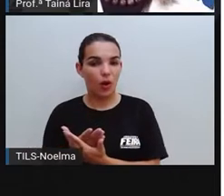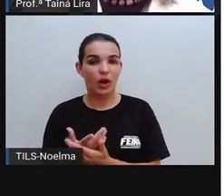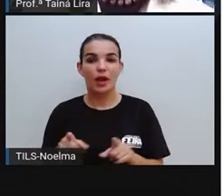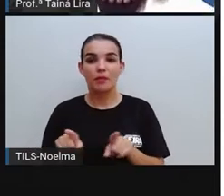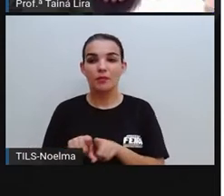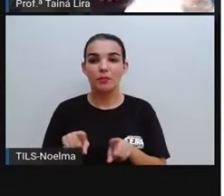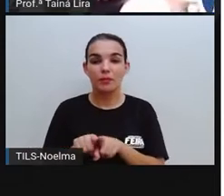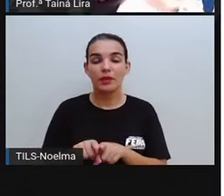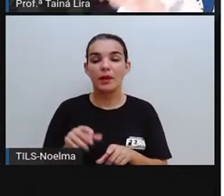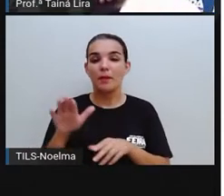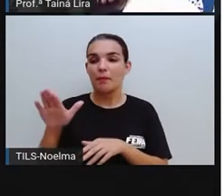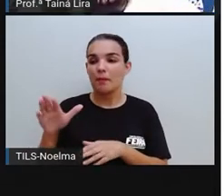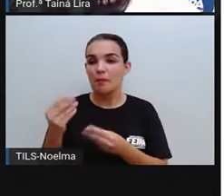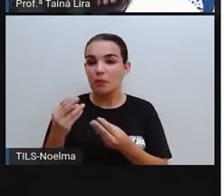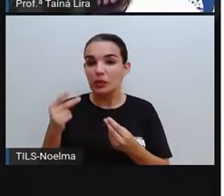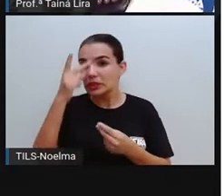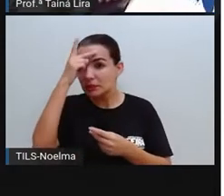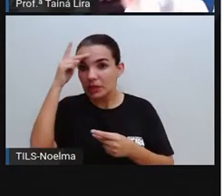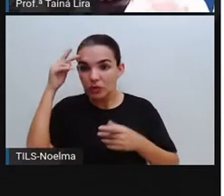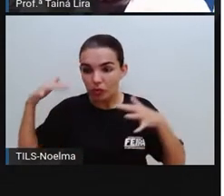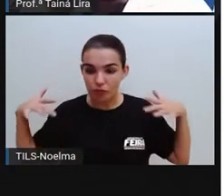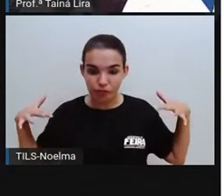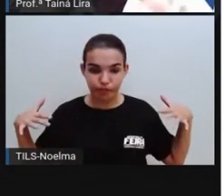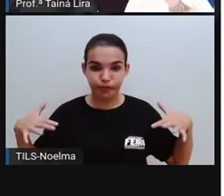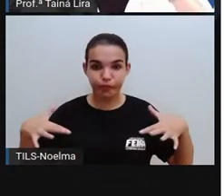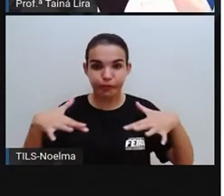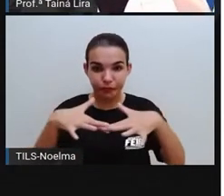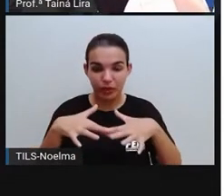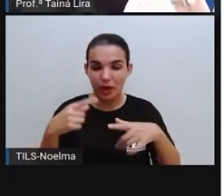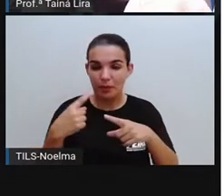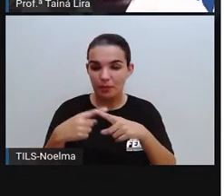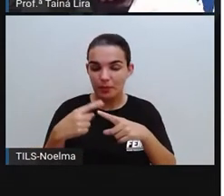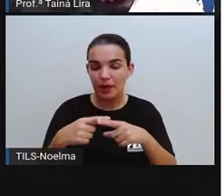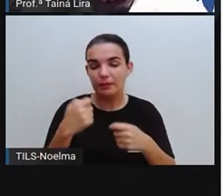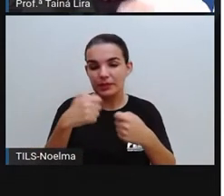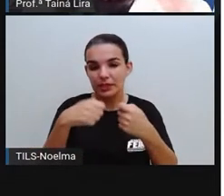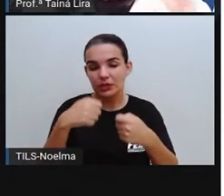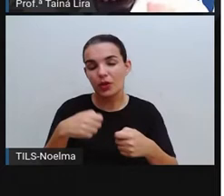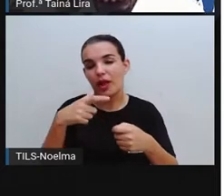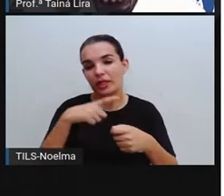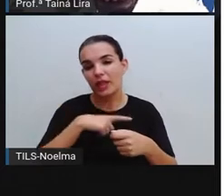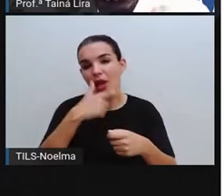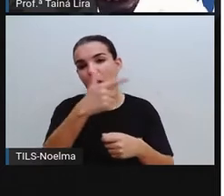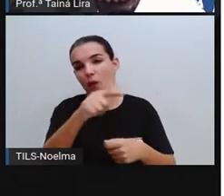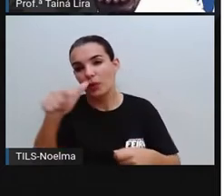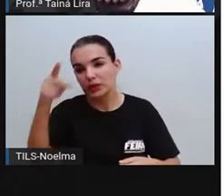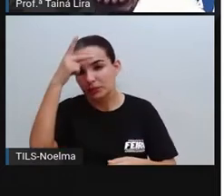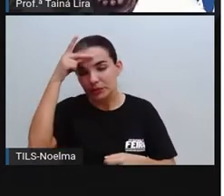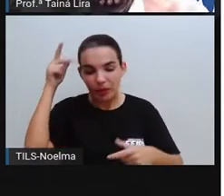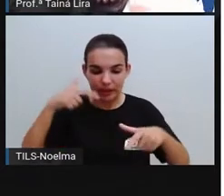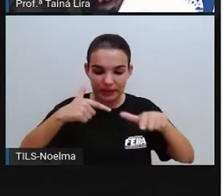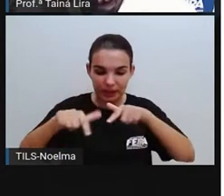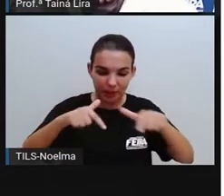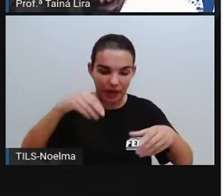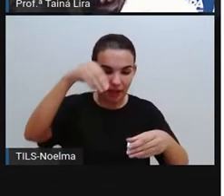tão grande por conta dessa redução nos preços, que precisou contratar mais pessoas, certo?